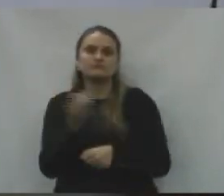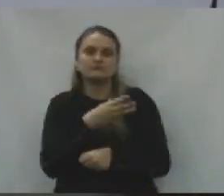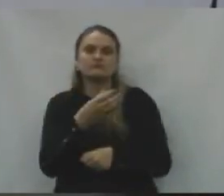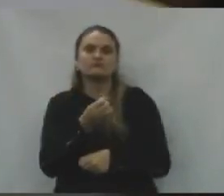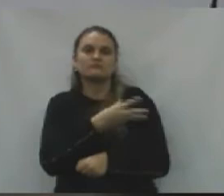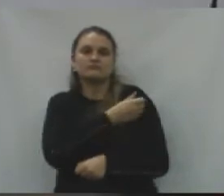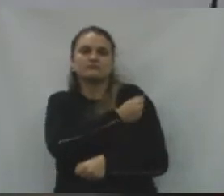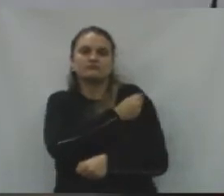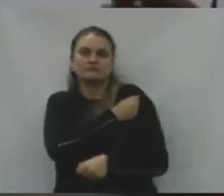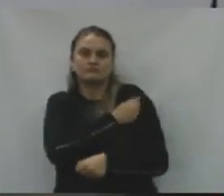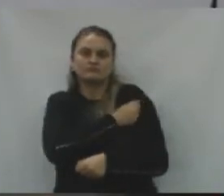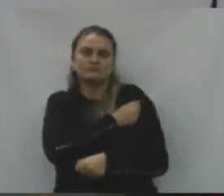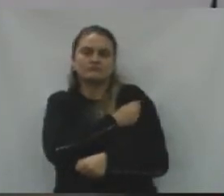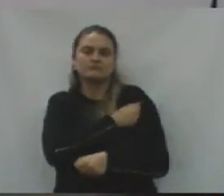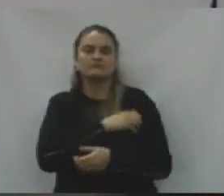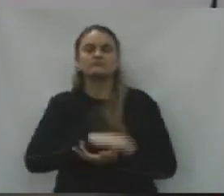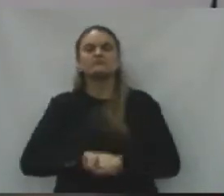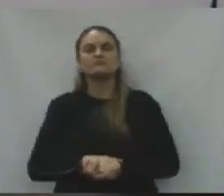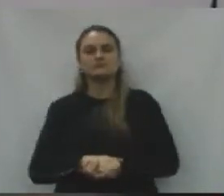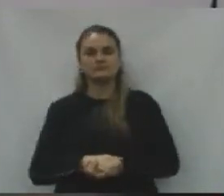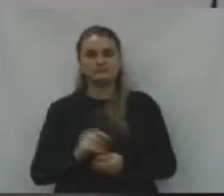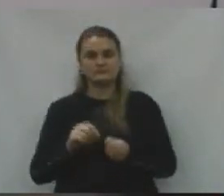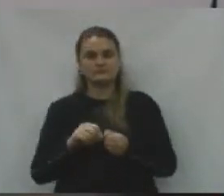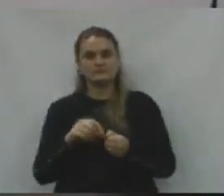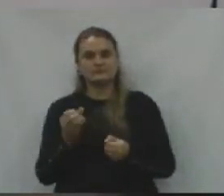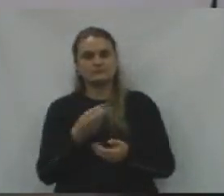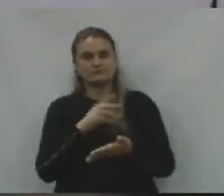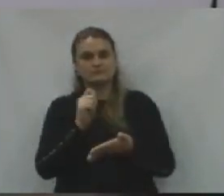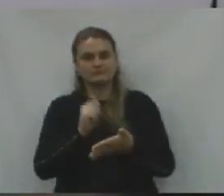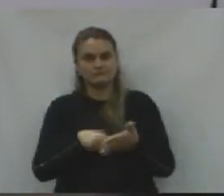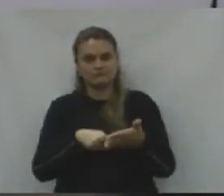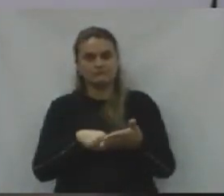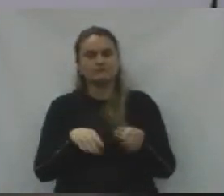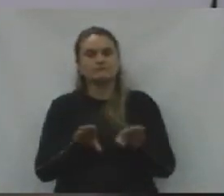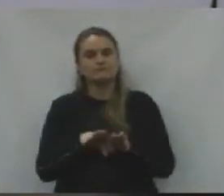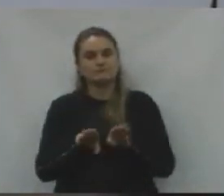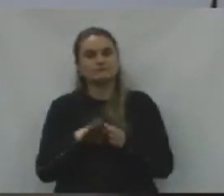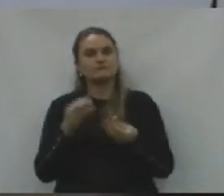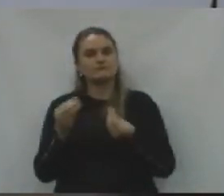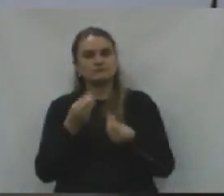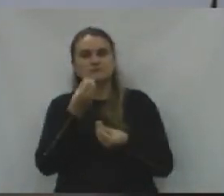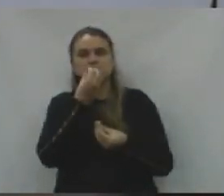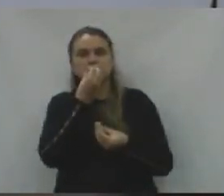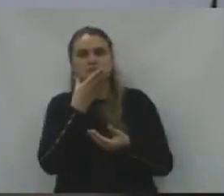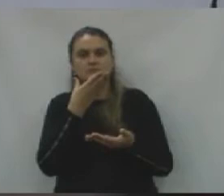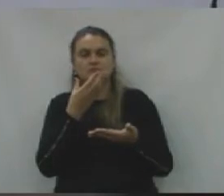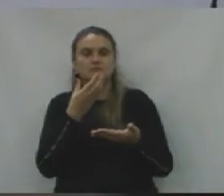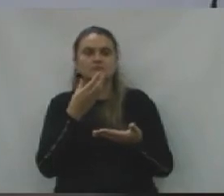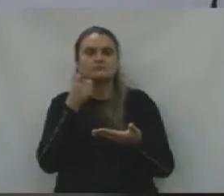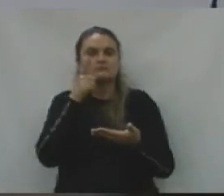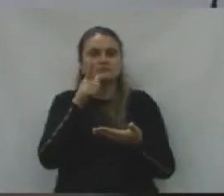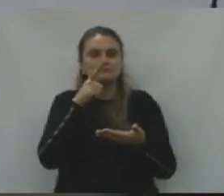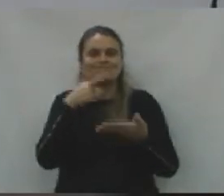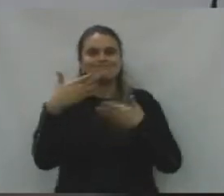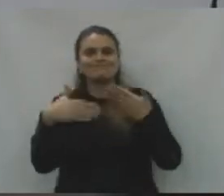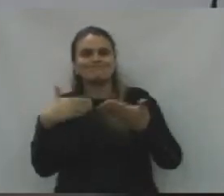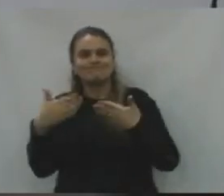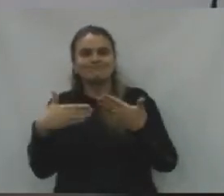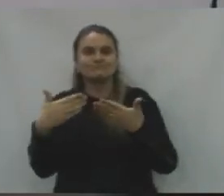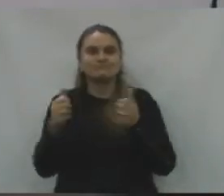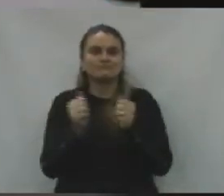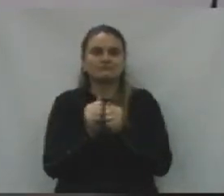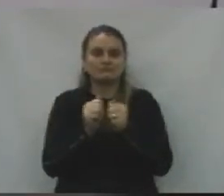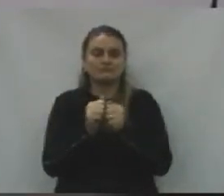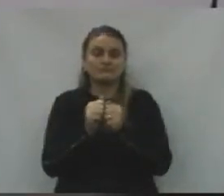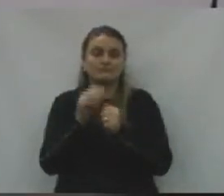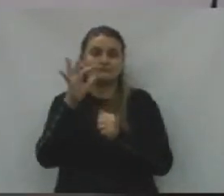novos casos, cada vez mais novos contratos em relação a isso. Como havia um bom crédito em relação a esse programa,